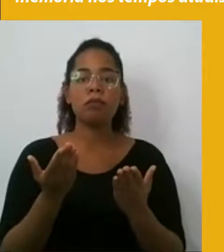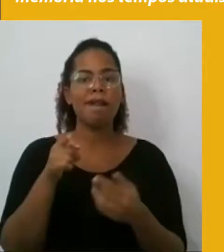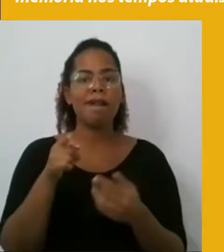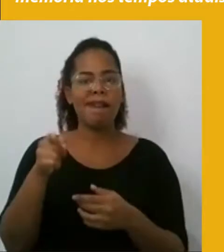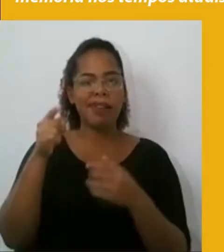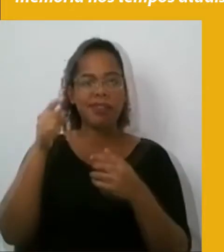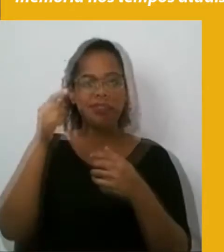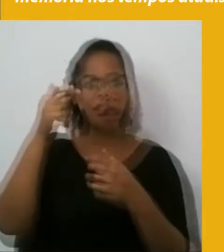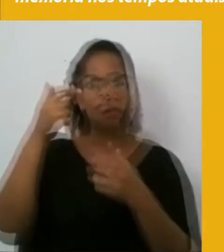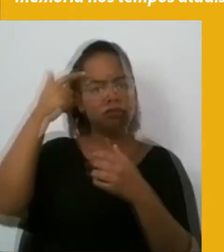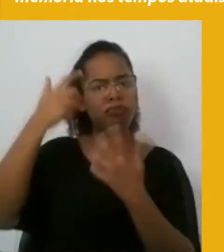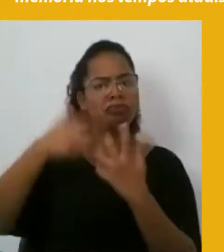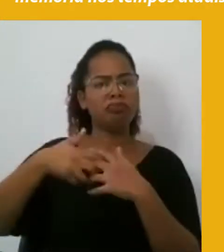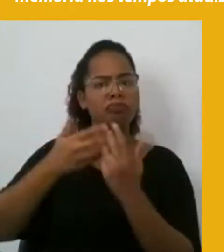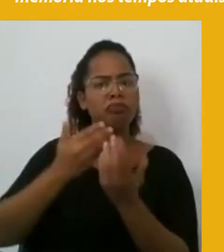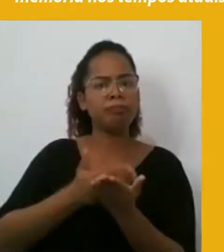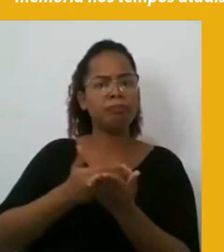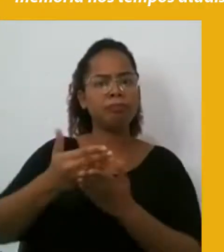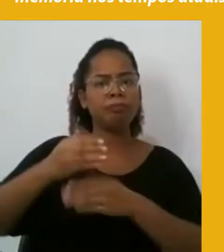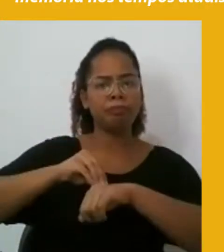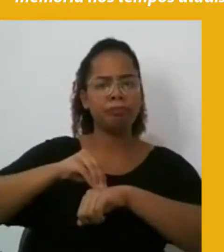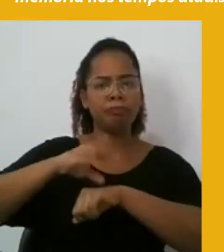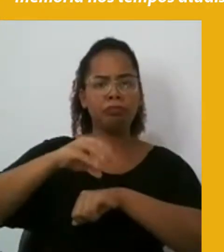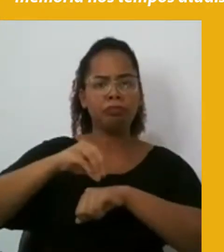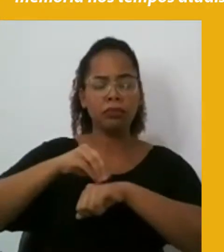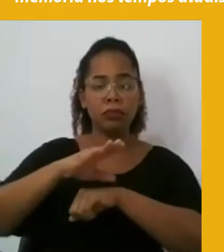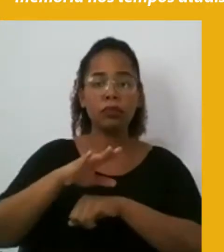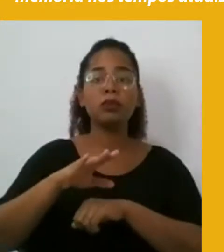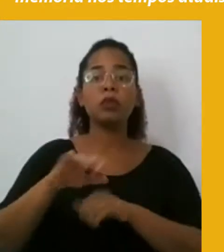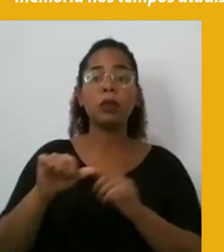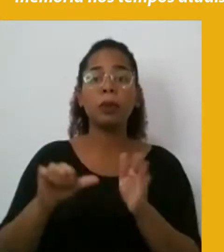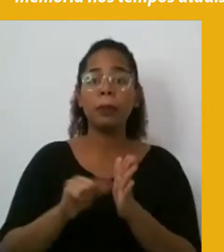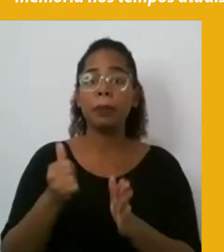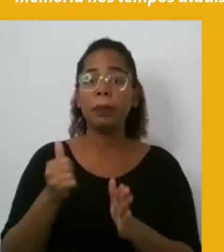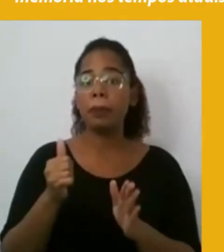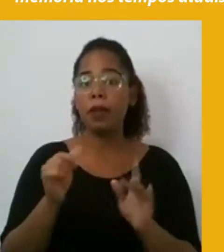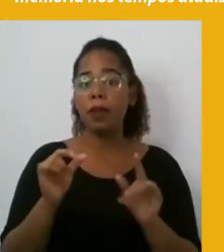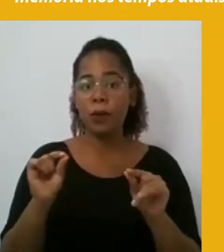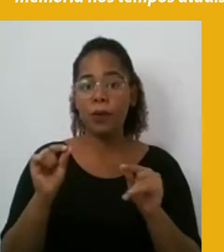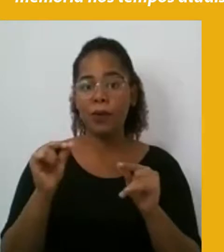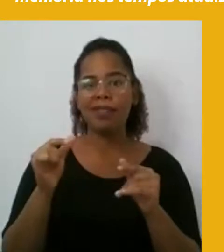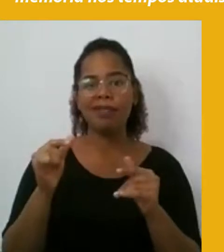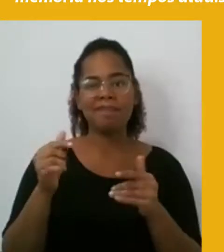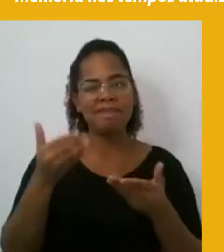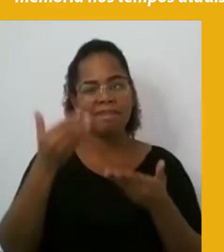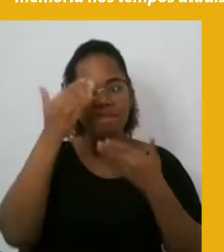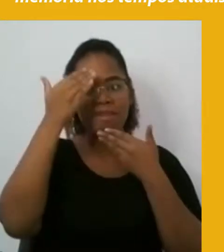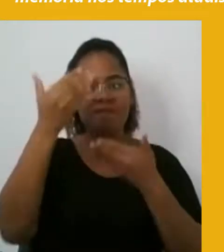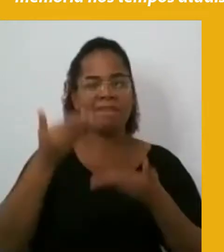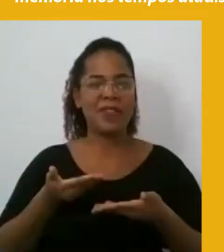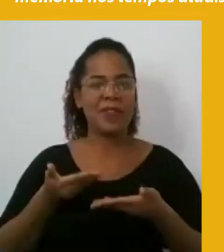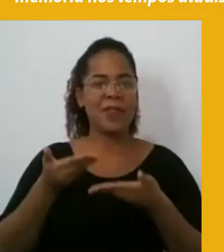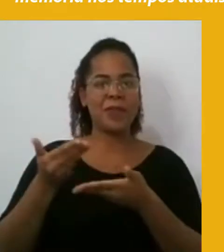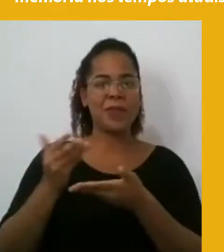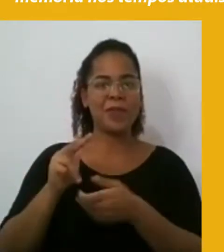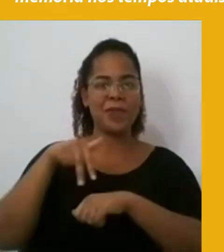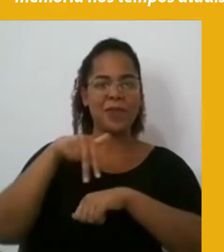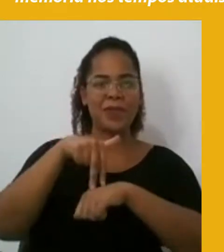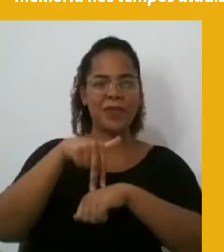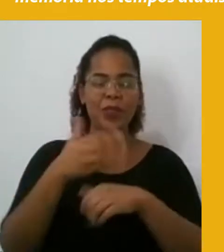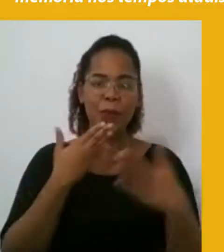inicial. Então, primeiro, enfim, nunca é demais agradecer o convite, um honrosíssimo convite do Instituto Cultural Vale,